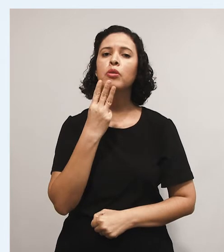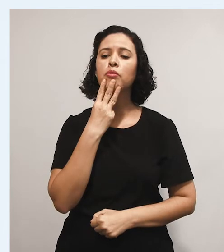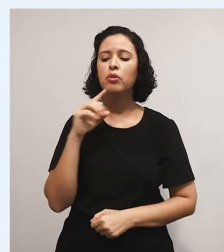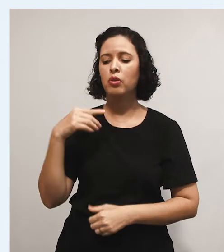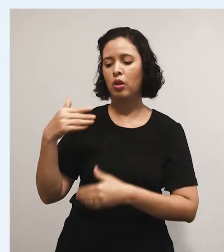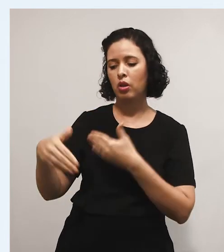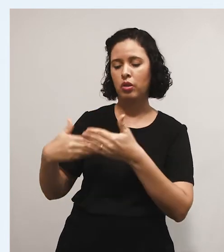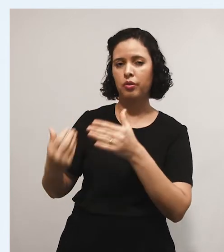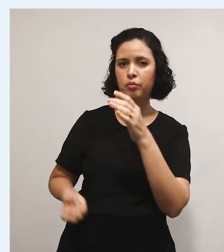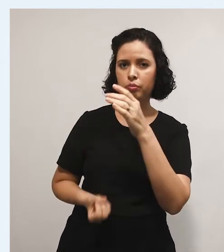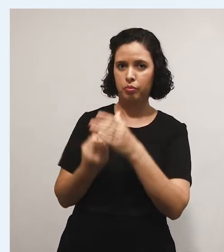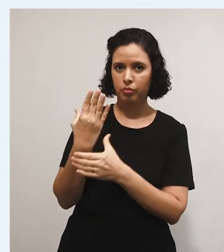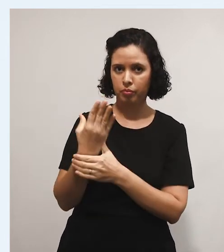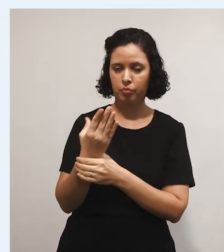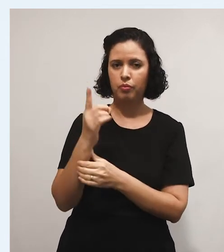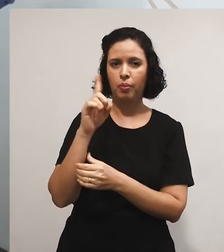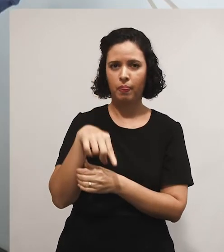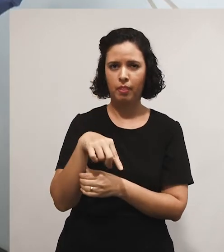de um método